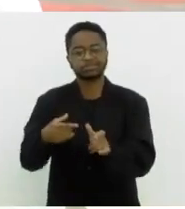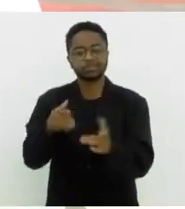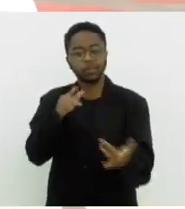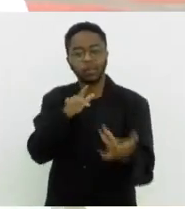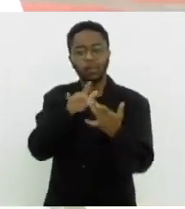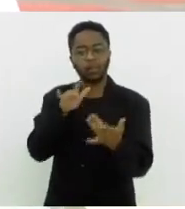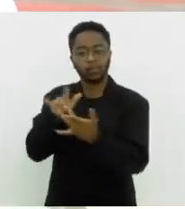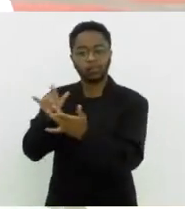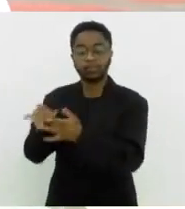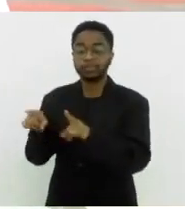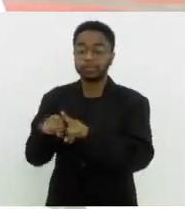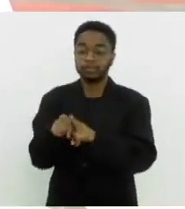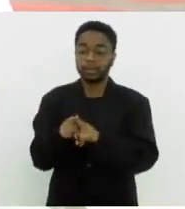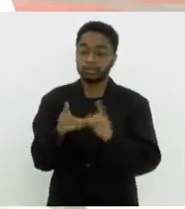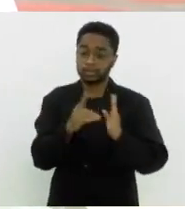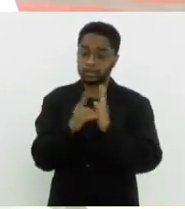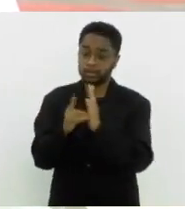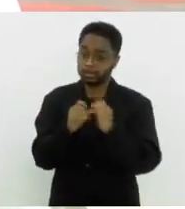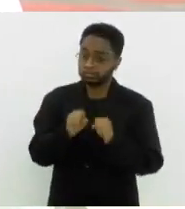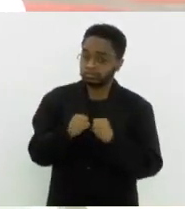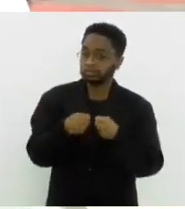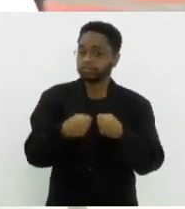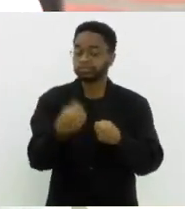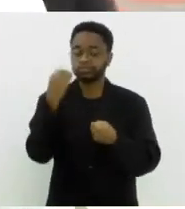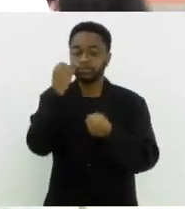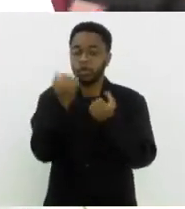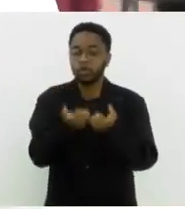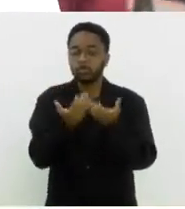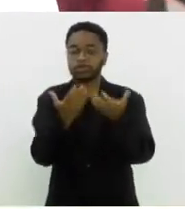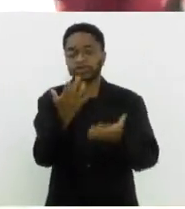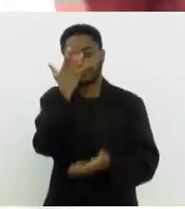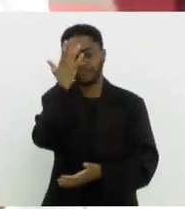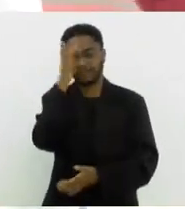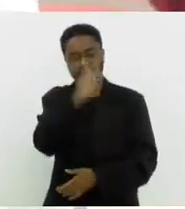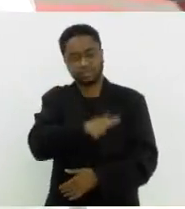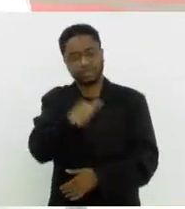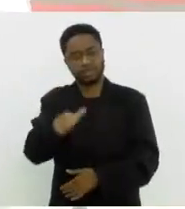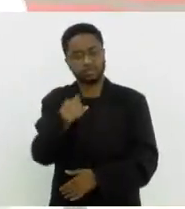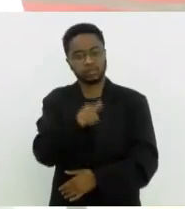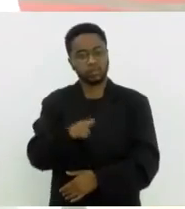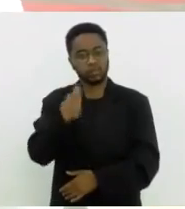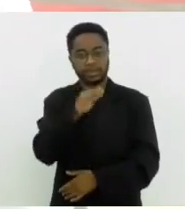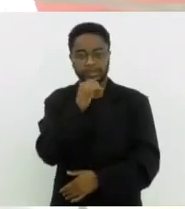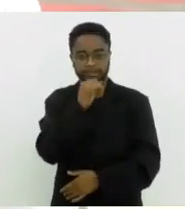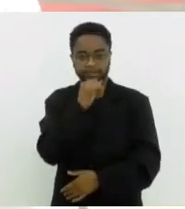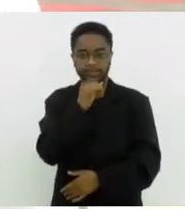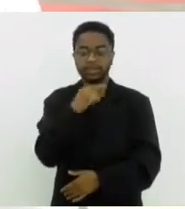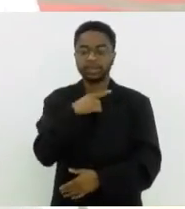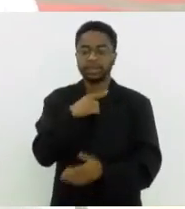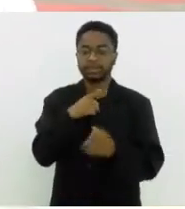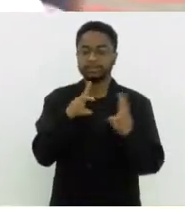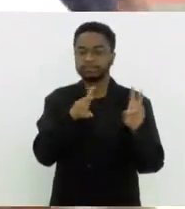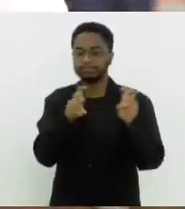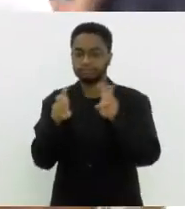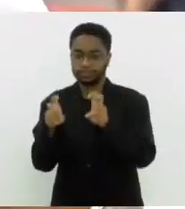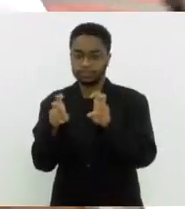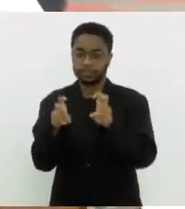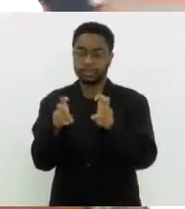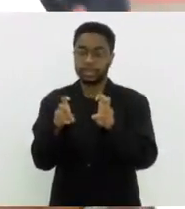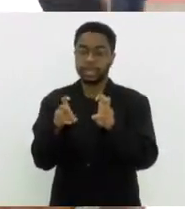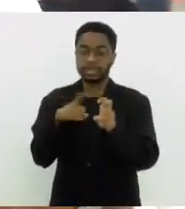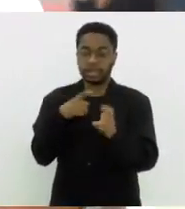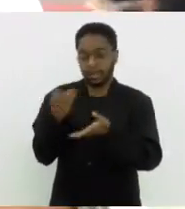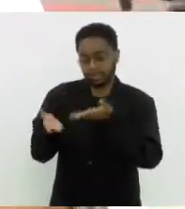de proporcionar essa possibilidade ao cidadão. Então, eu acho que são inúmeras questões, por exemplo, um atendimento como esse, por trás